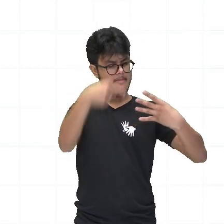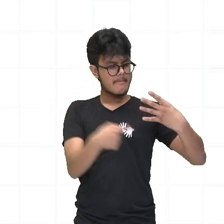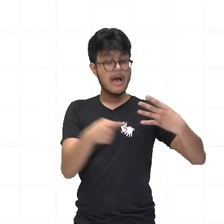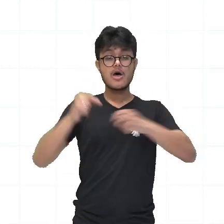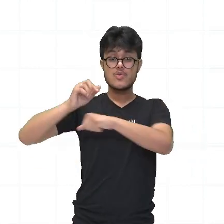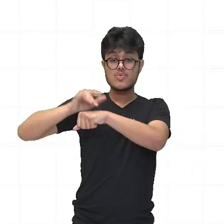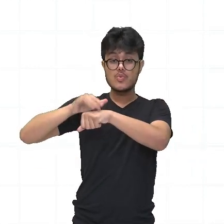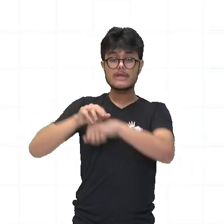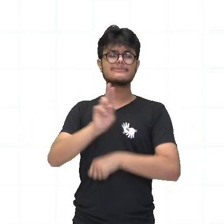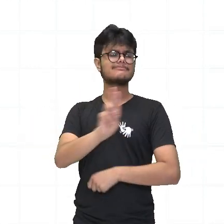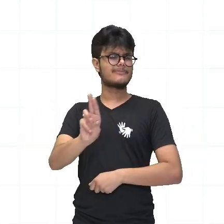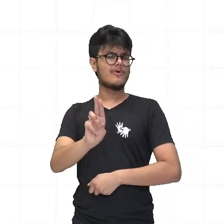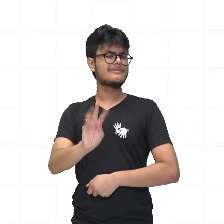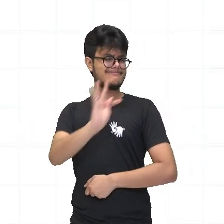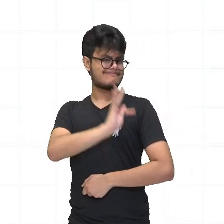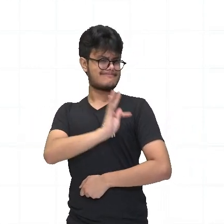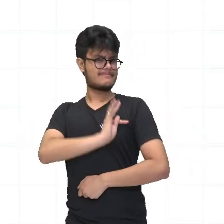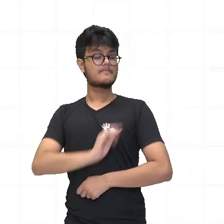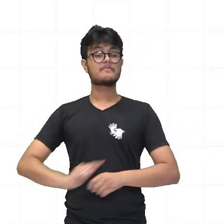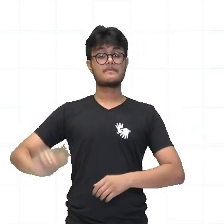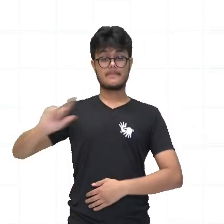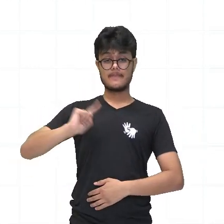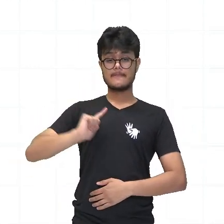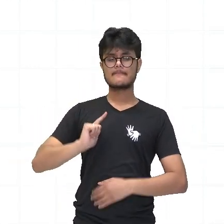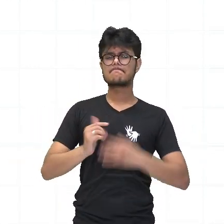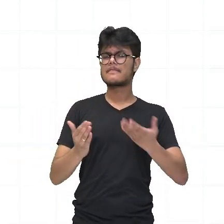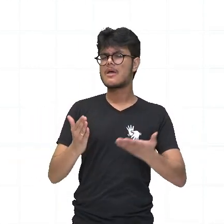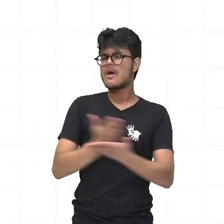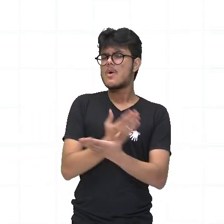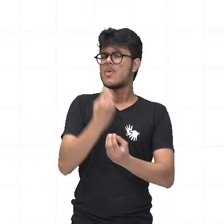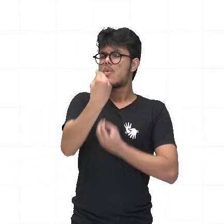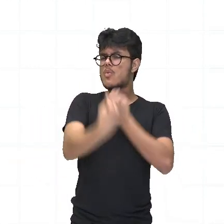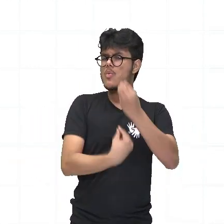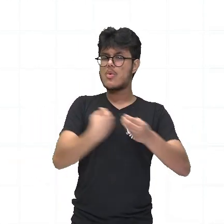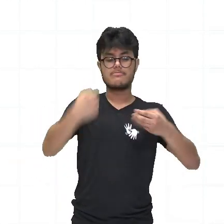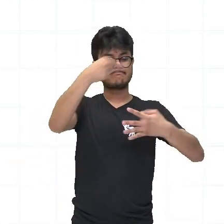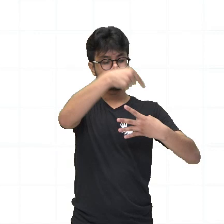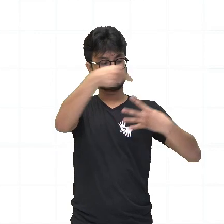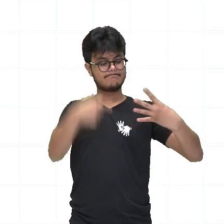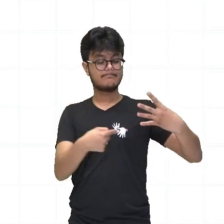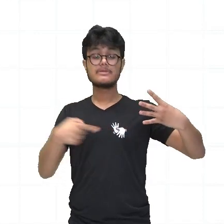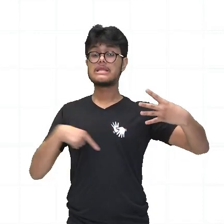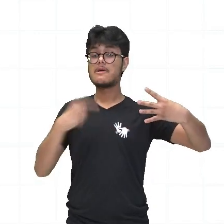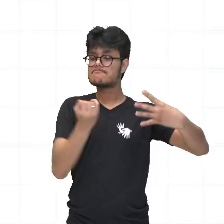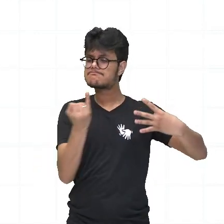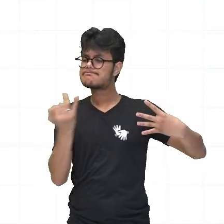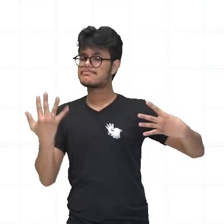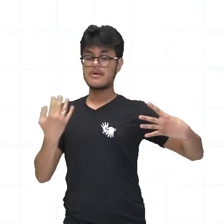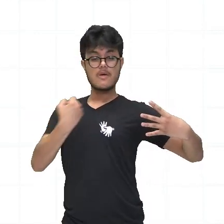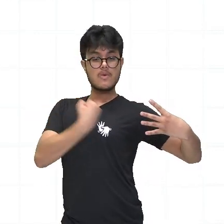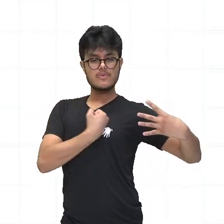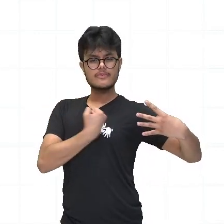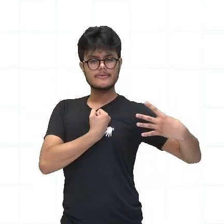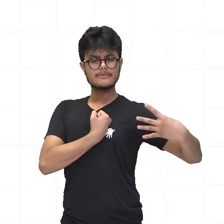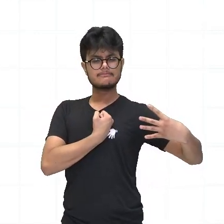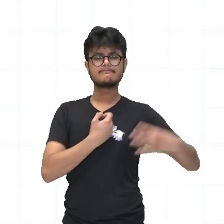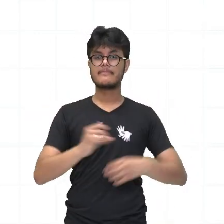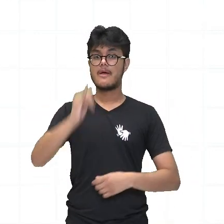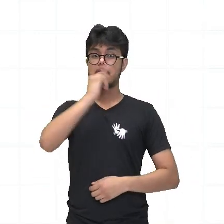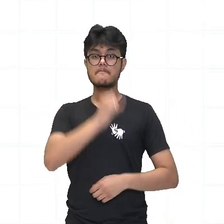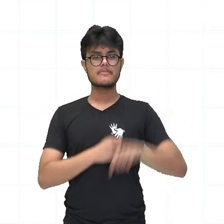é quantificada somente quando a pessoa que está doente,